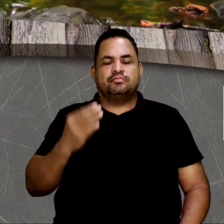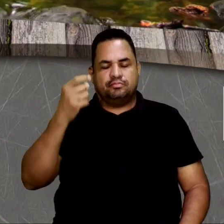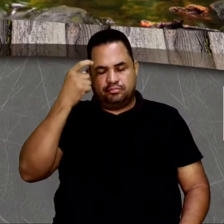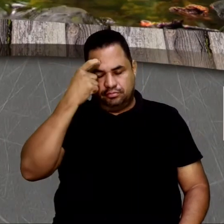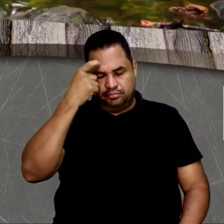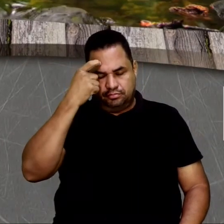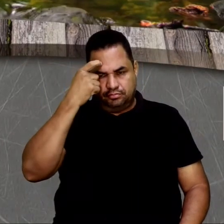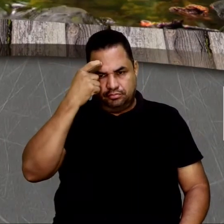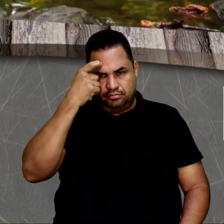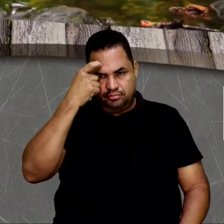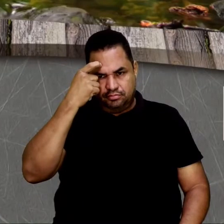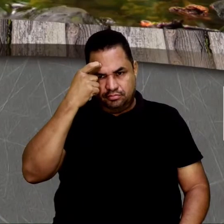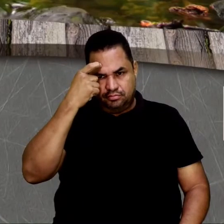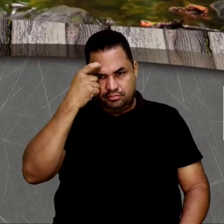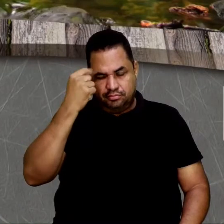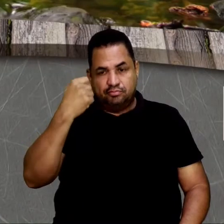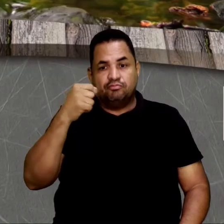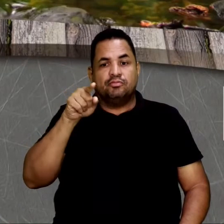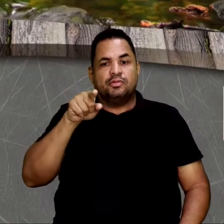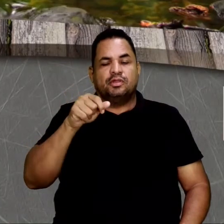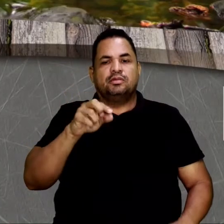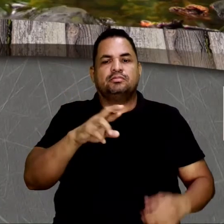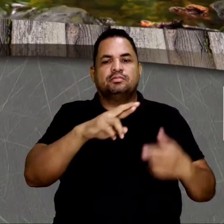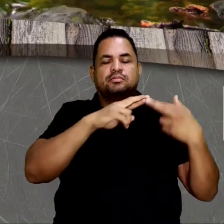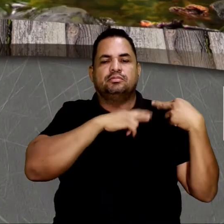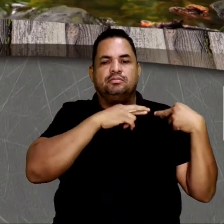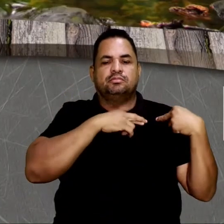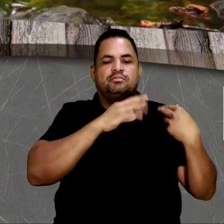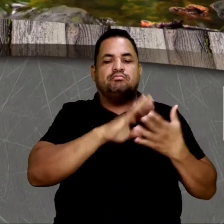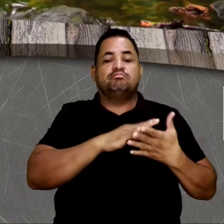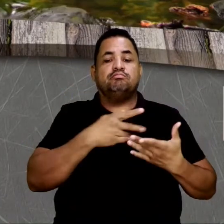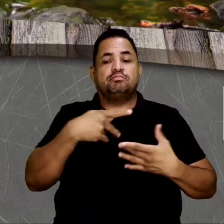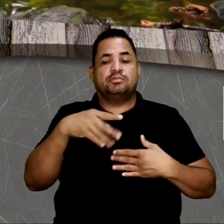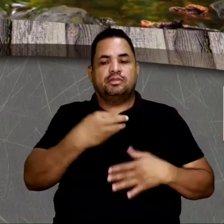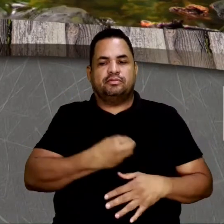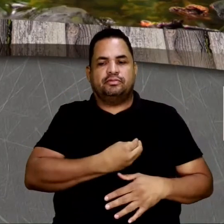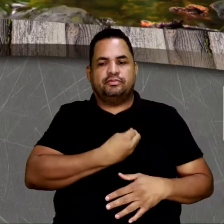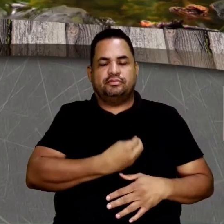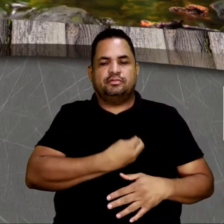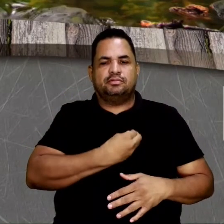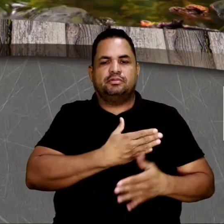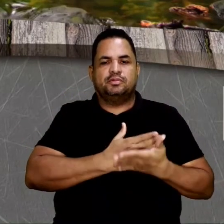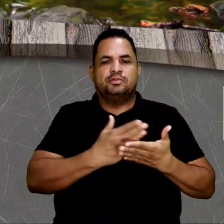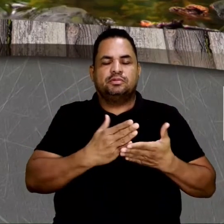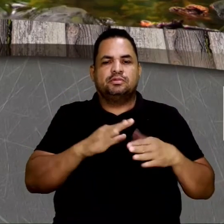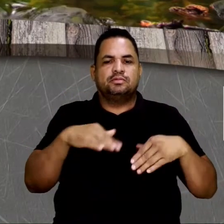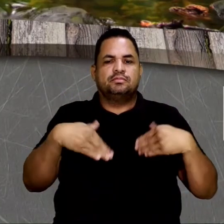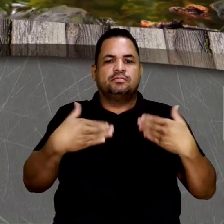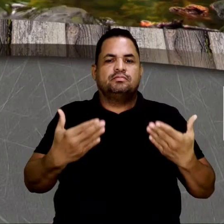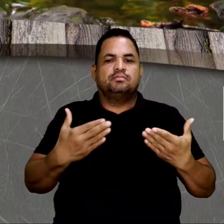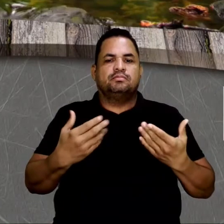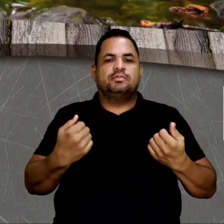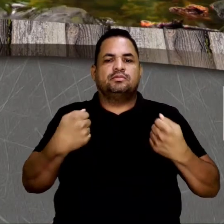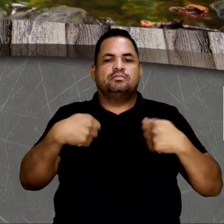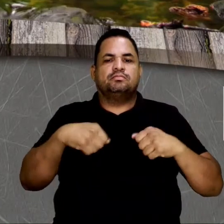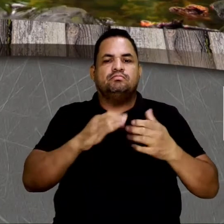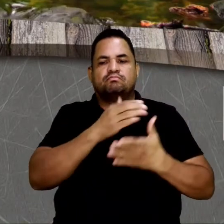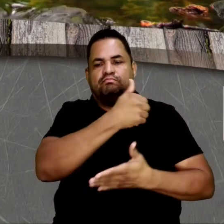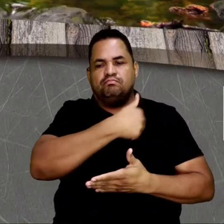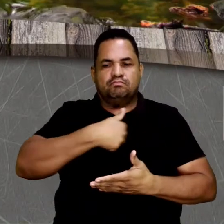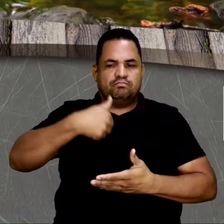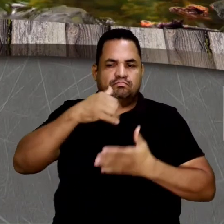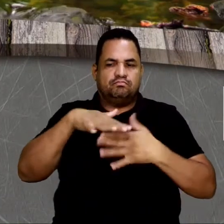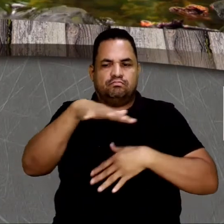disso. Você é responsável por aquele ser que está sendo gerado por você. Então você tem que propiciar o melhor